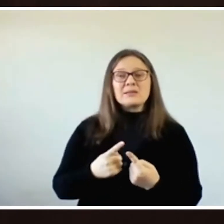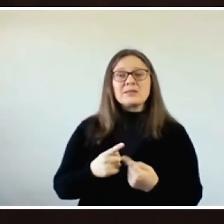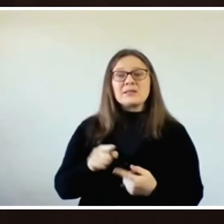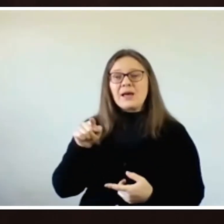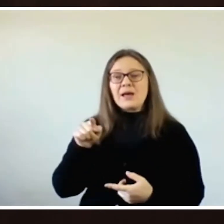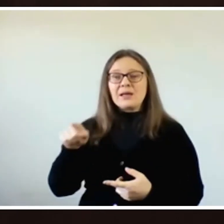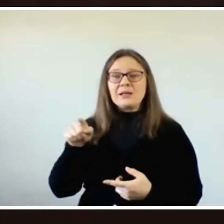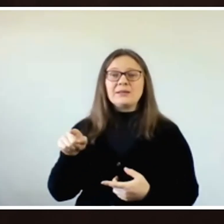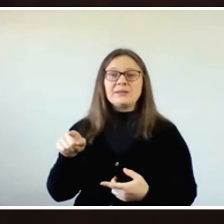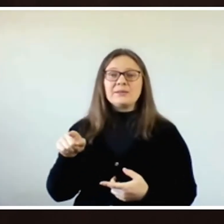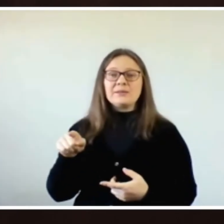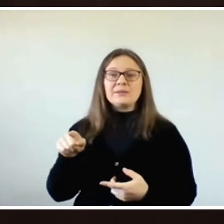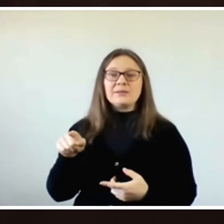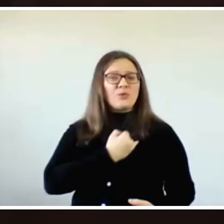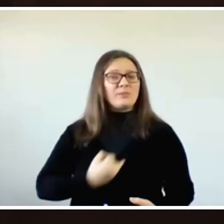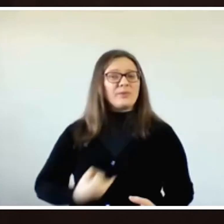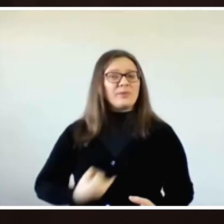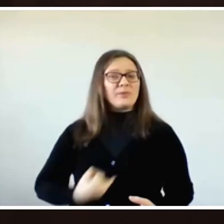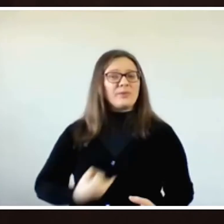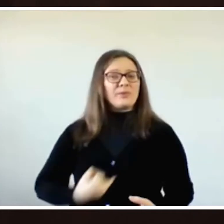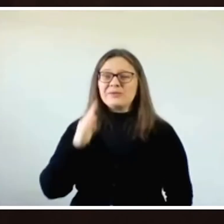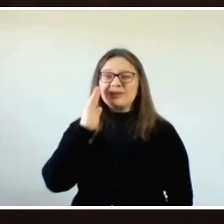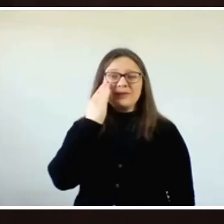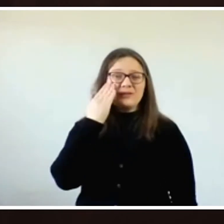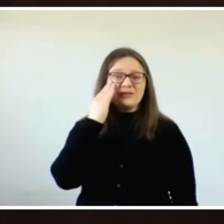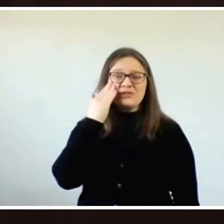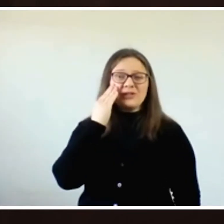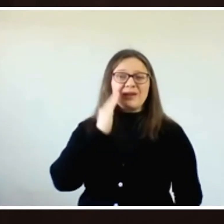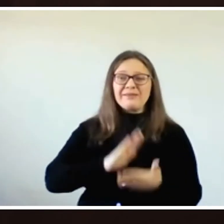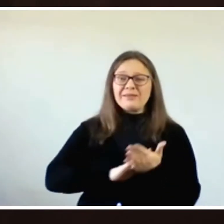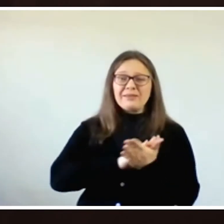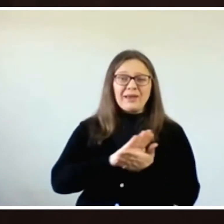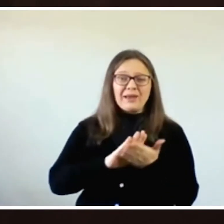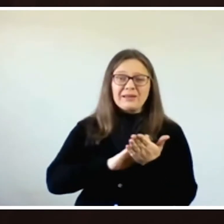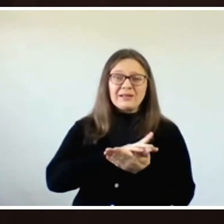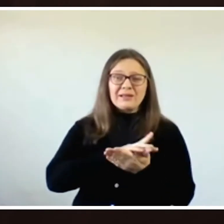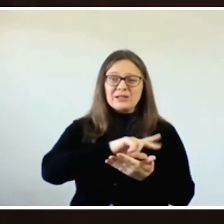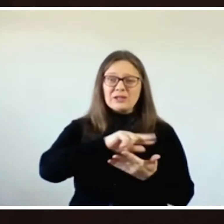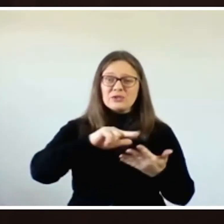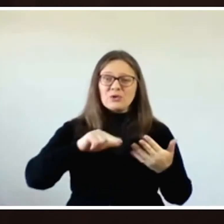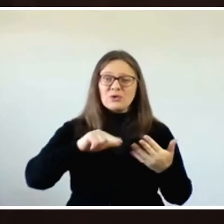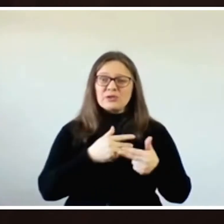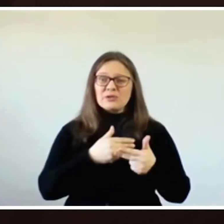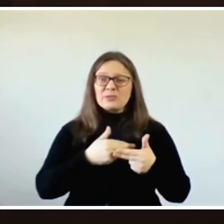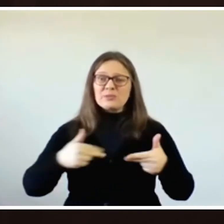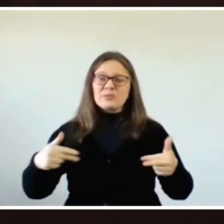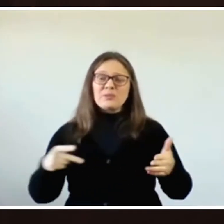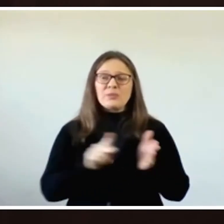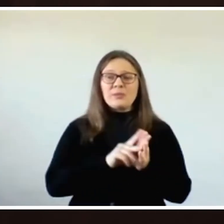discernimento espiritual sobre as controvérsias doutrinárias, em pouco mais de 2 anos, o imperador,